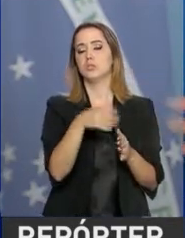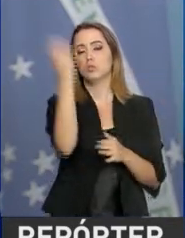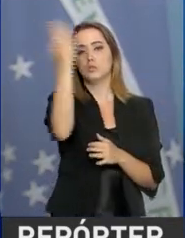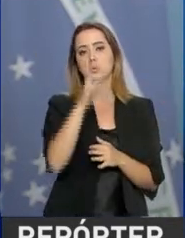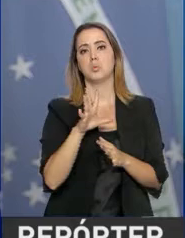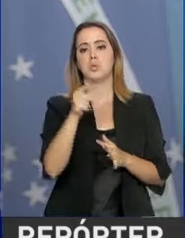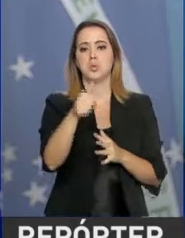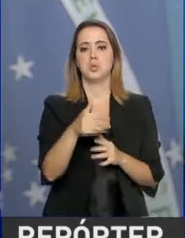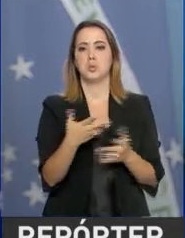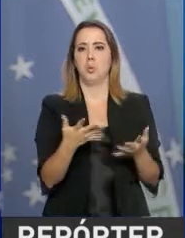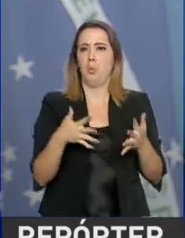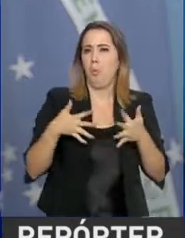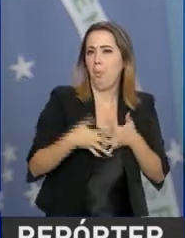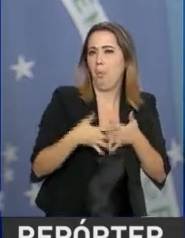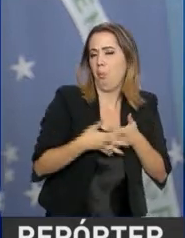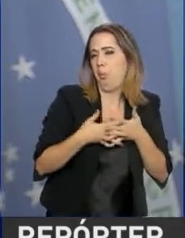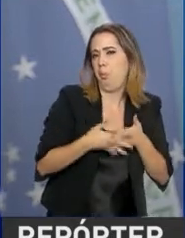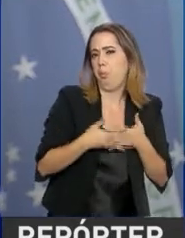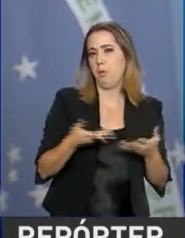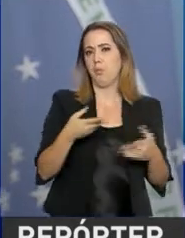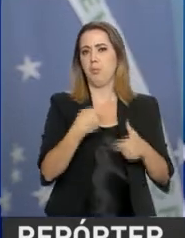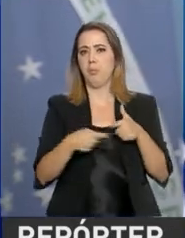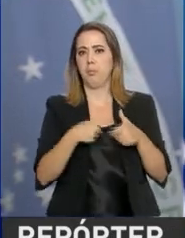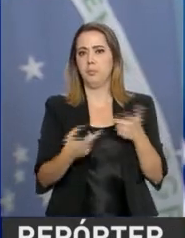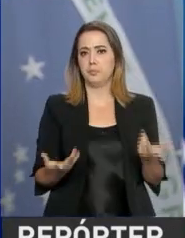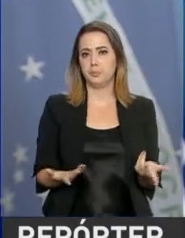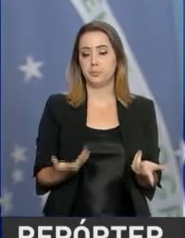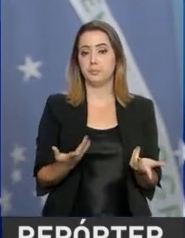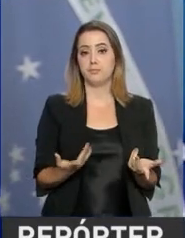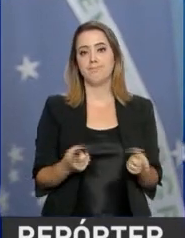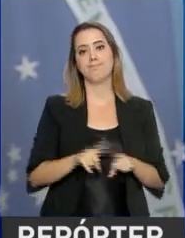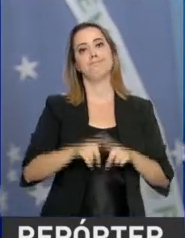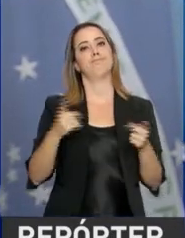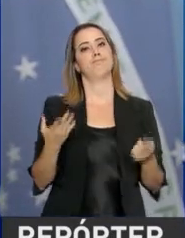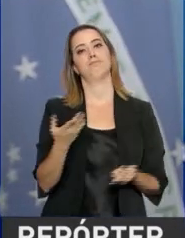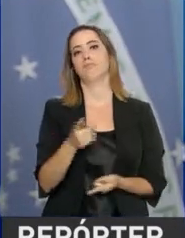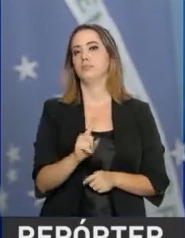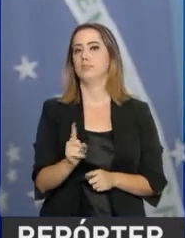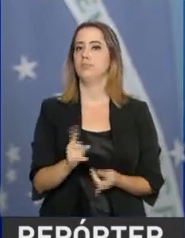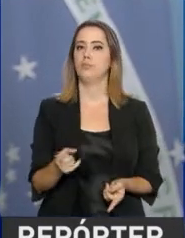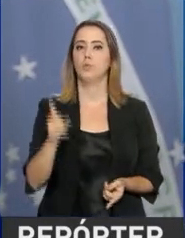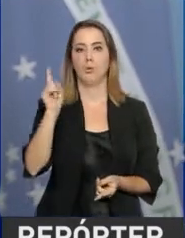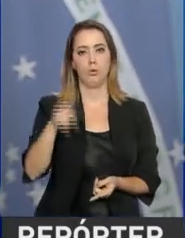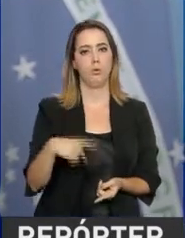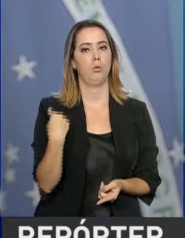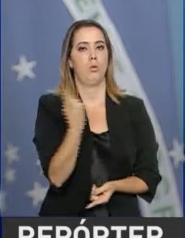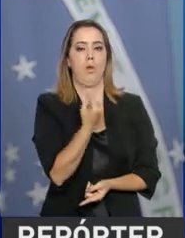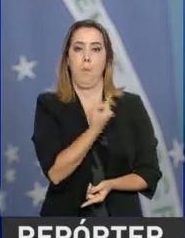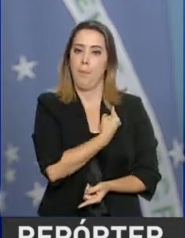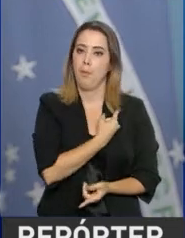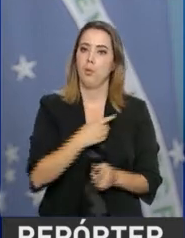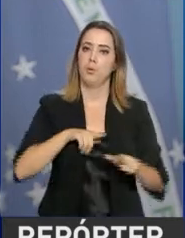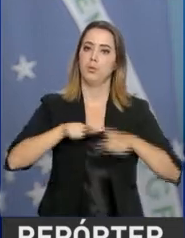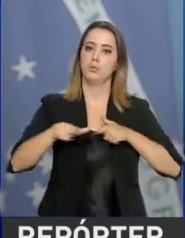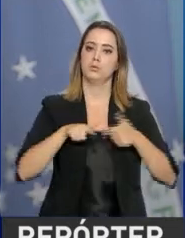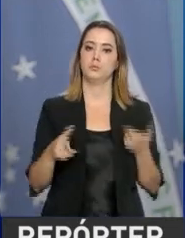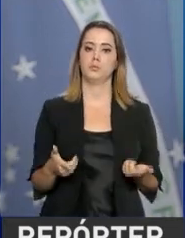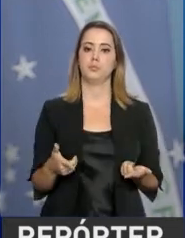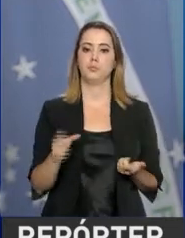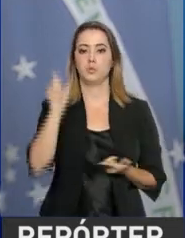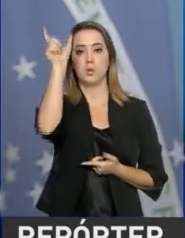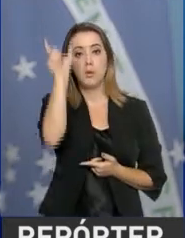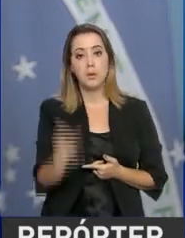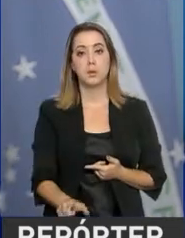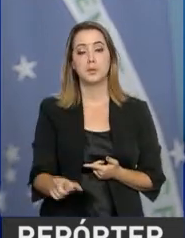atrapalhado e todo desarticulado mas esta não é a missão de